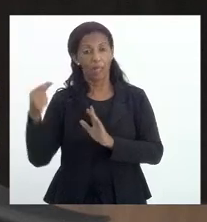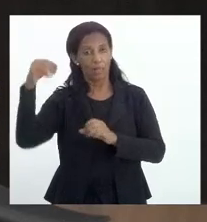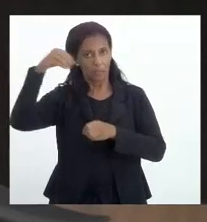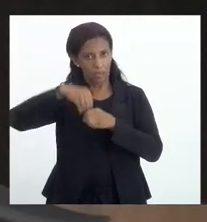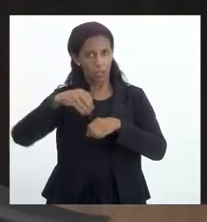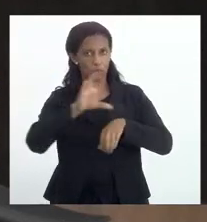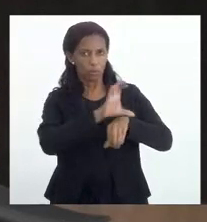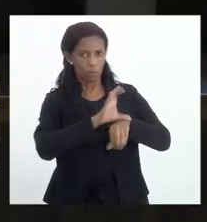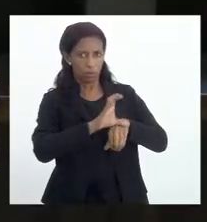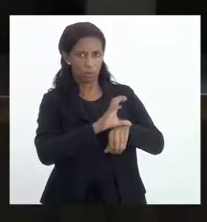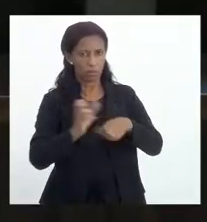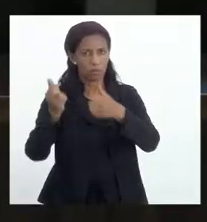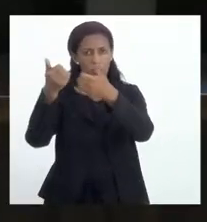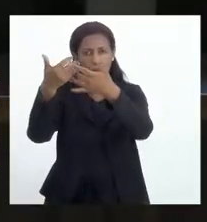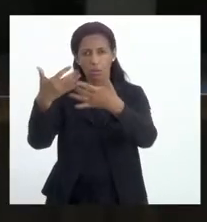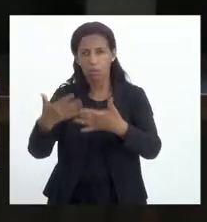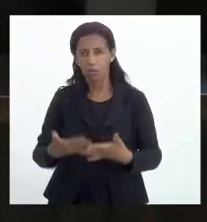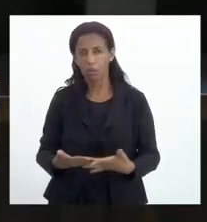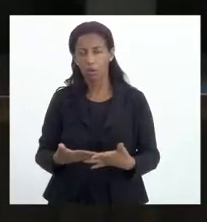Federal, você